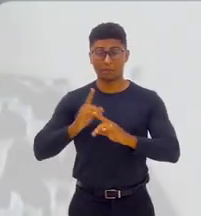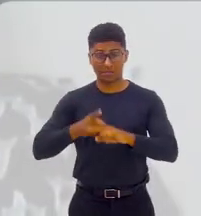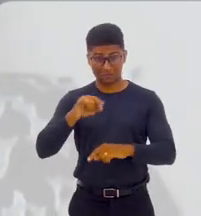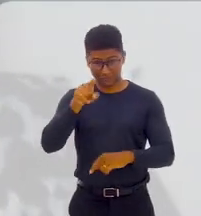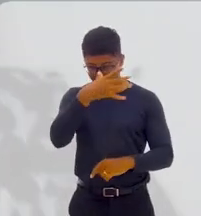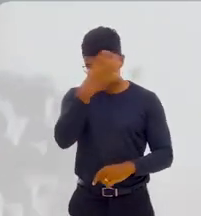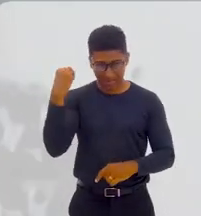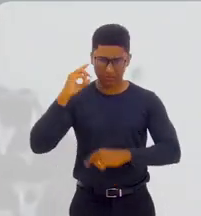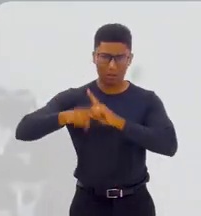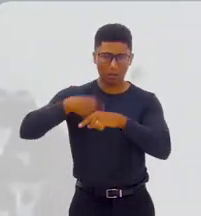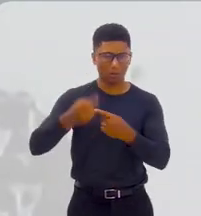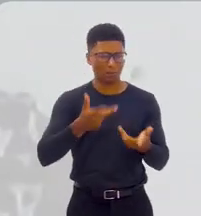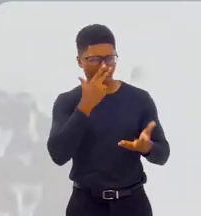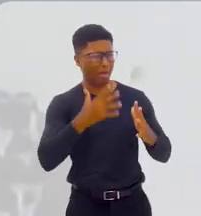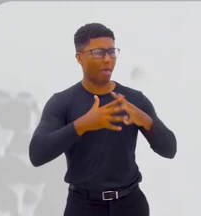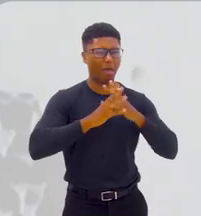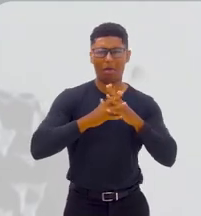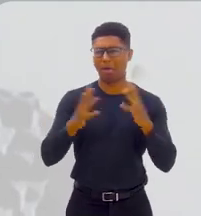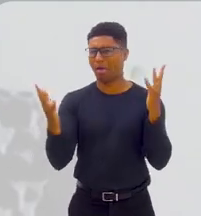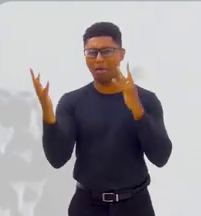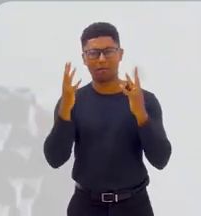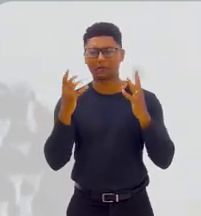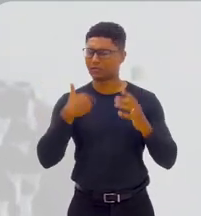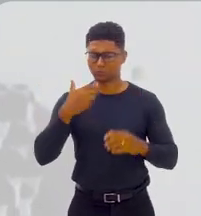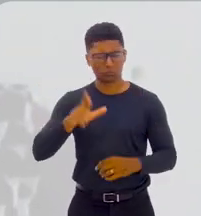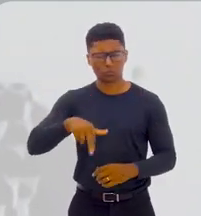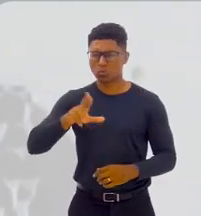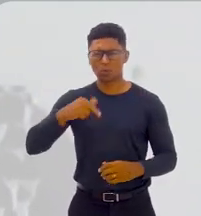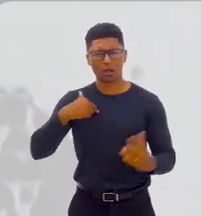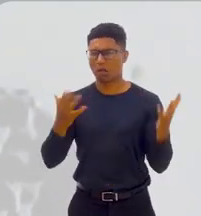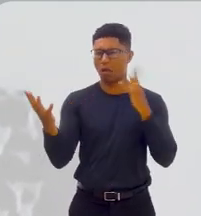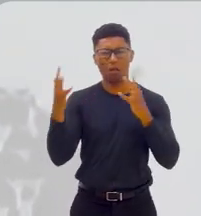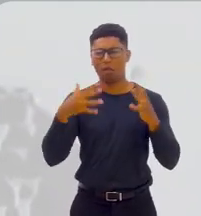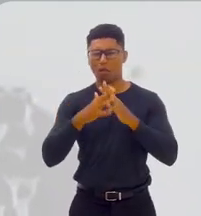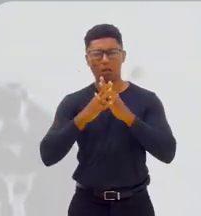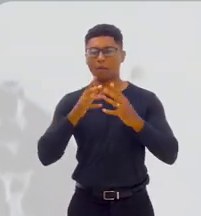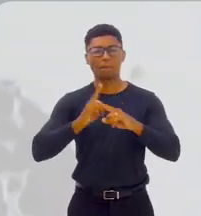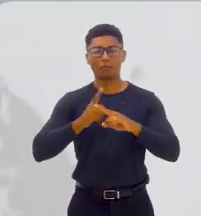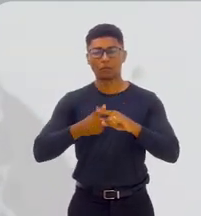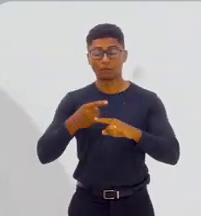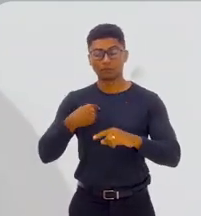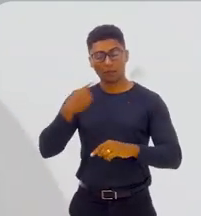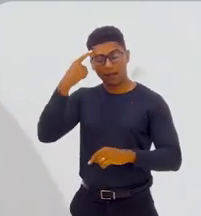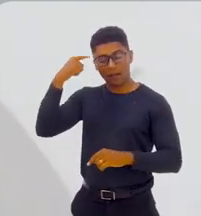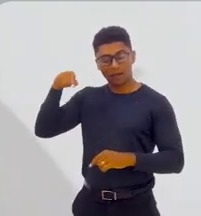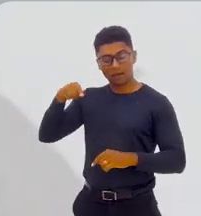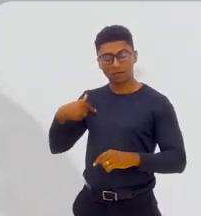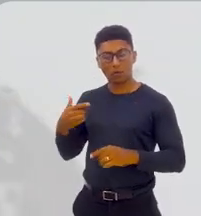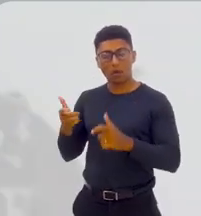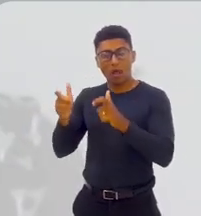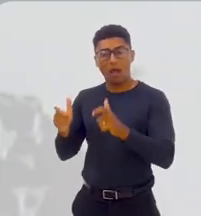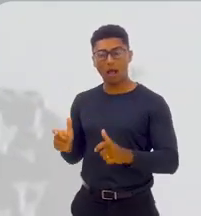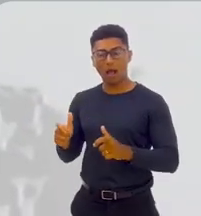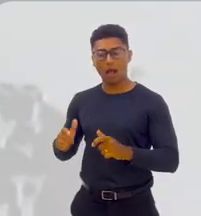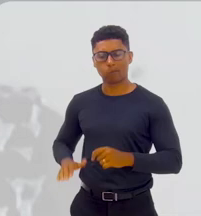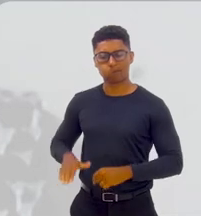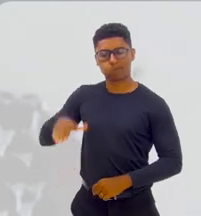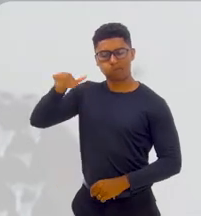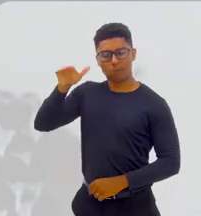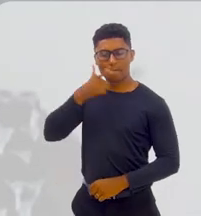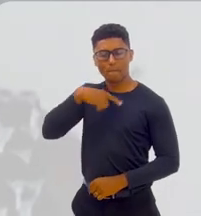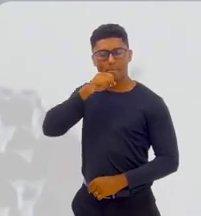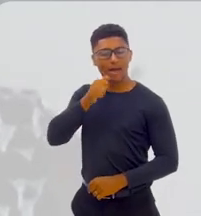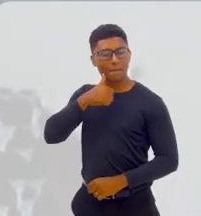esquece de onde você vem, você se perde, né? Então, eu nunca jamais vou me perder, porque o referencial de onde eu venho e meus pais.